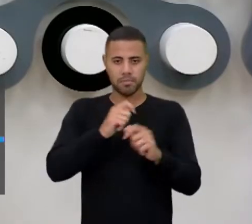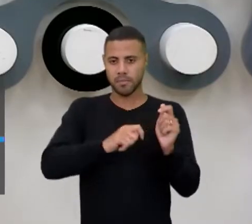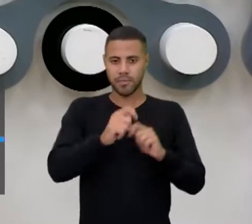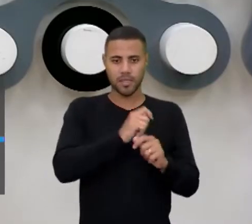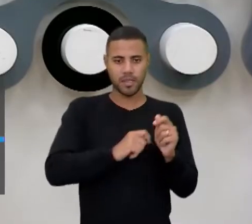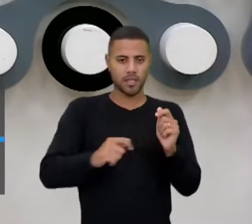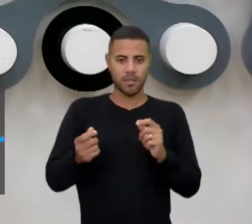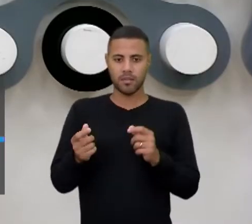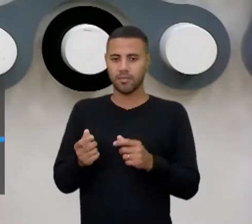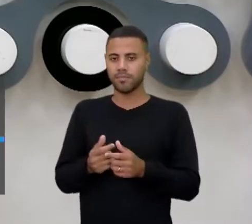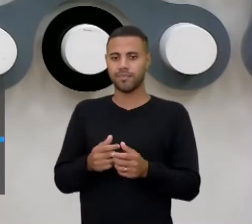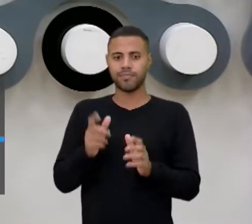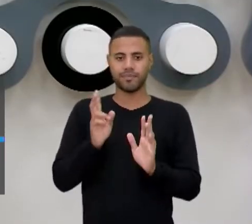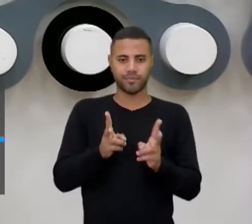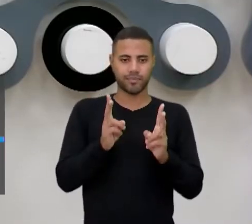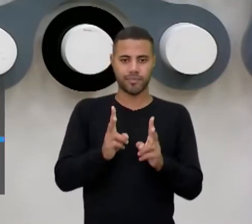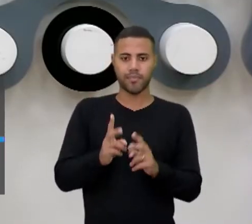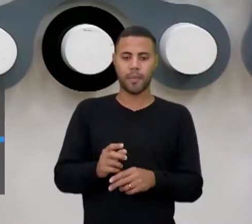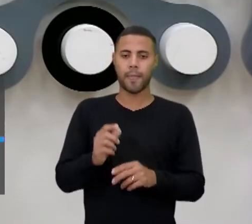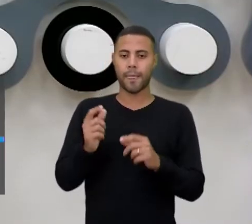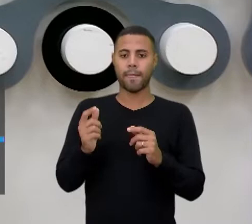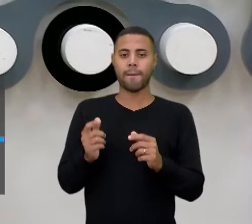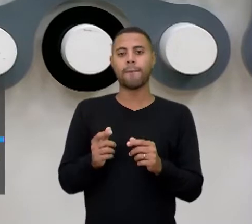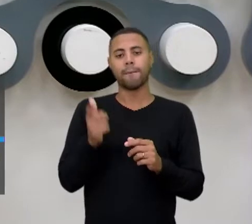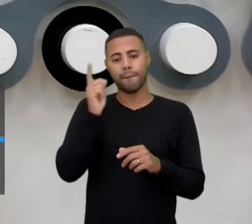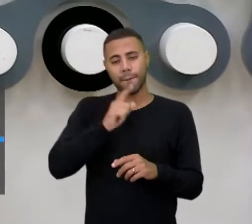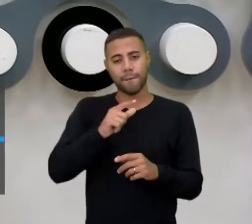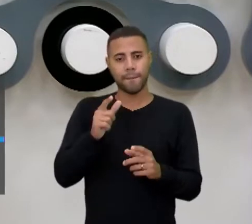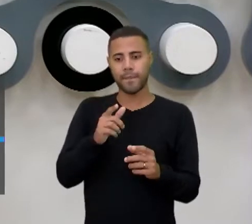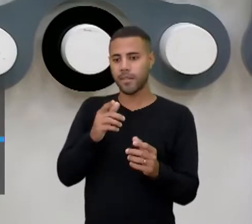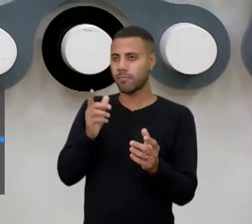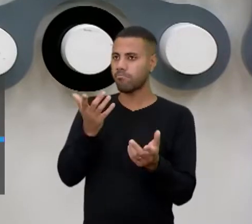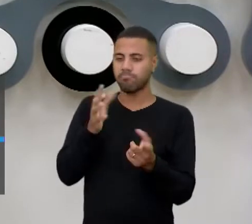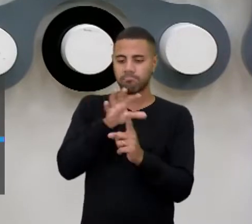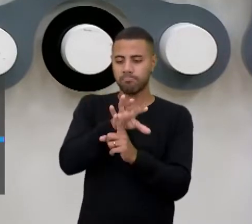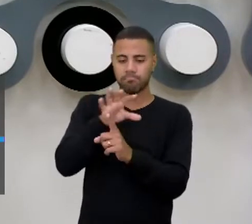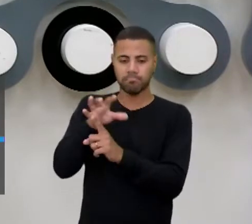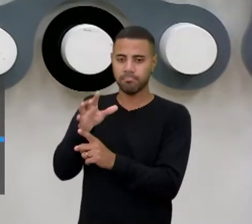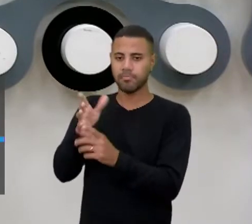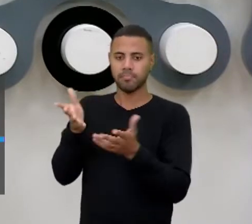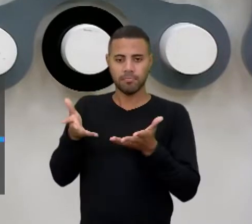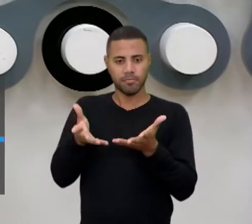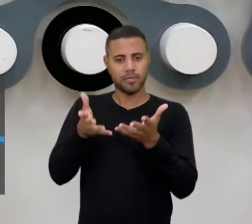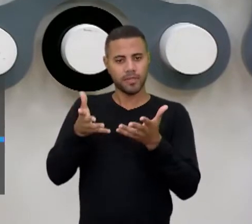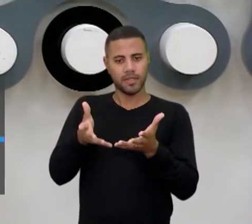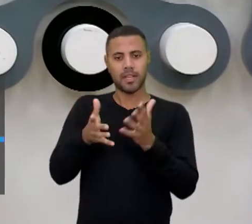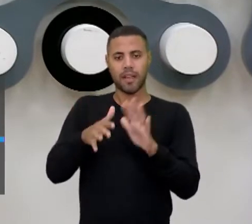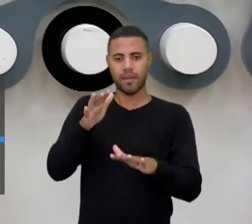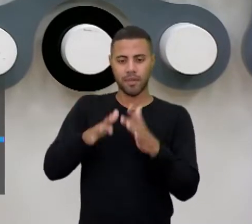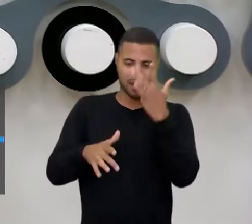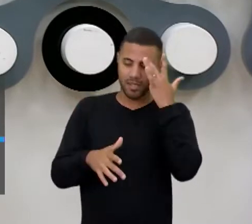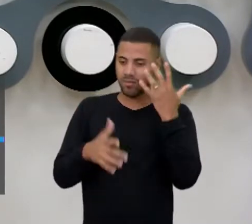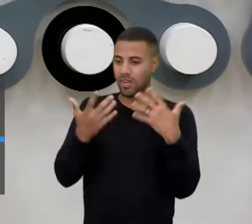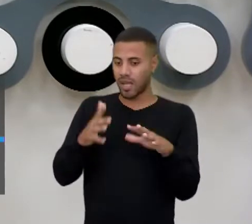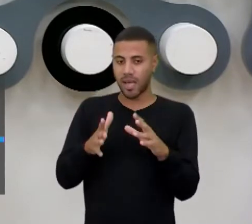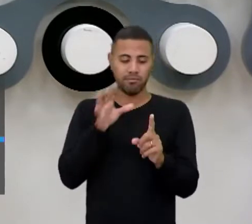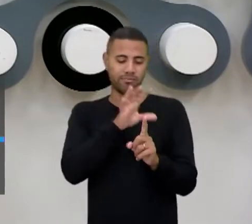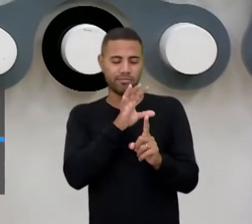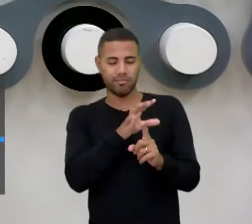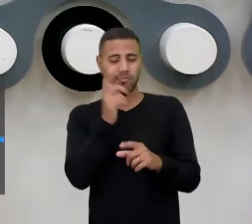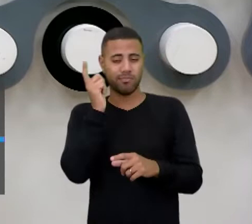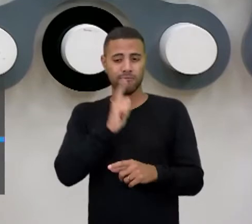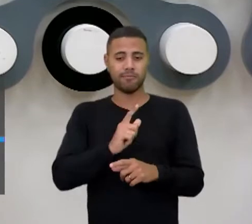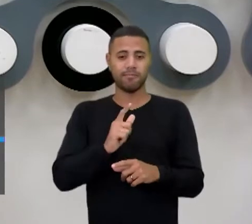um novo modo de acessar o consumidor que ficou muito mais aguçado e sem